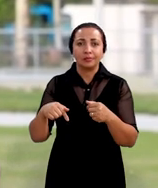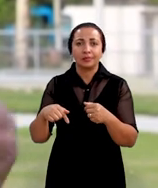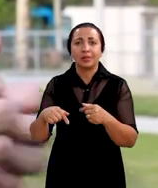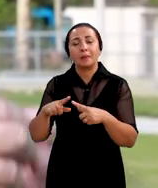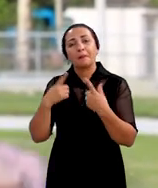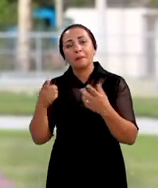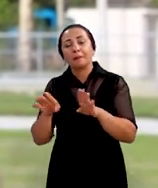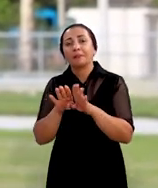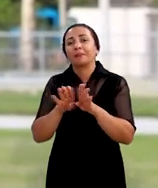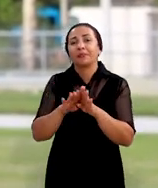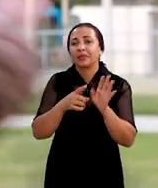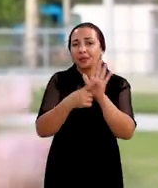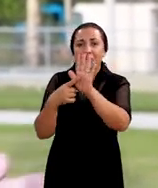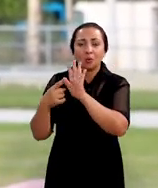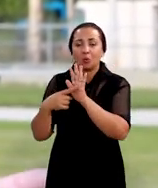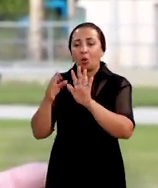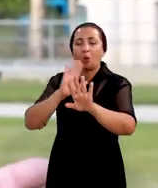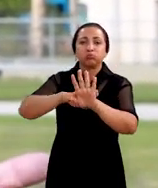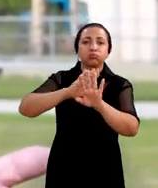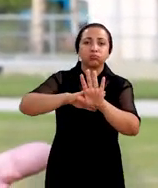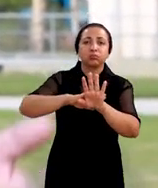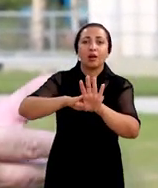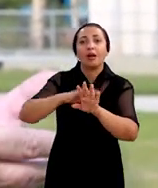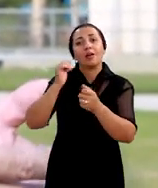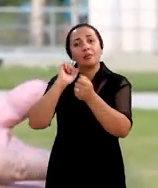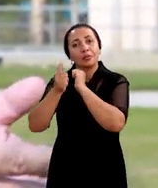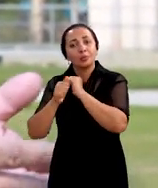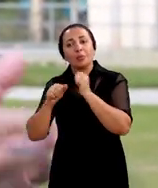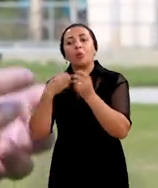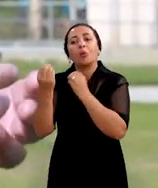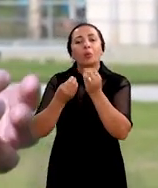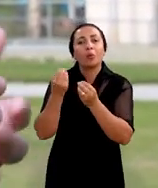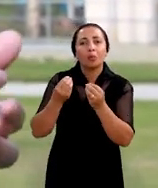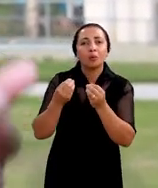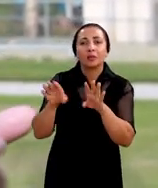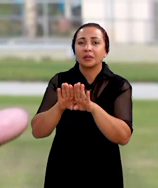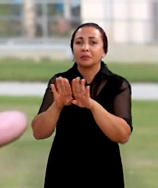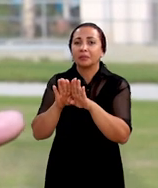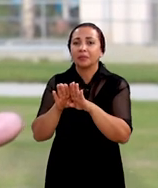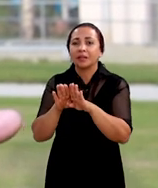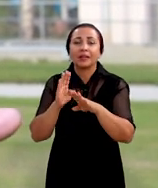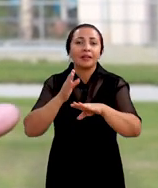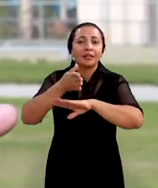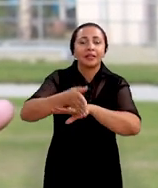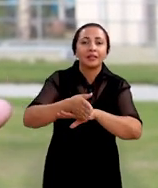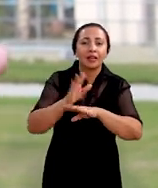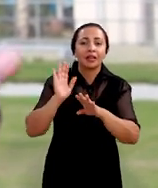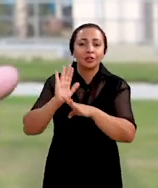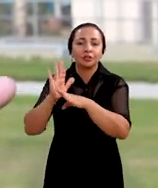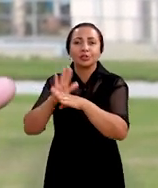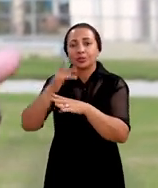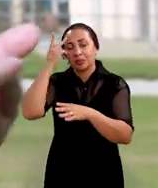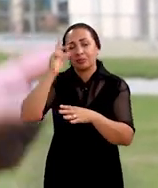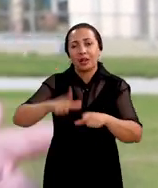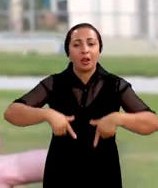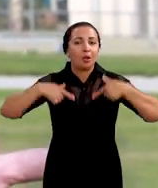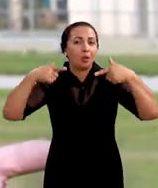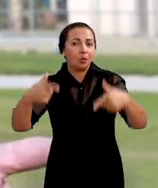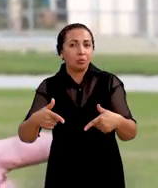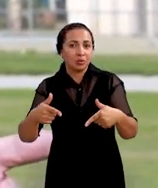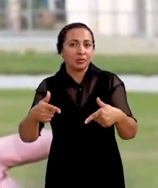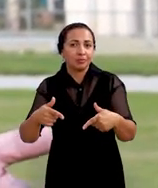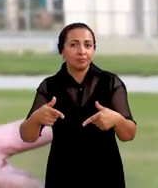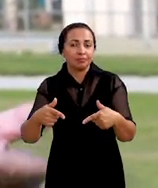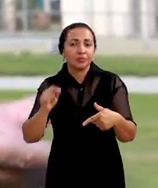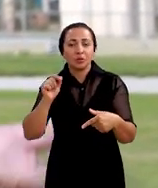atual, mas também mostrou outro lado da moeda. O futebol enquanto um elemento de agregação e de contribuição para a